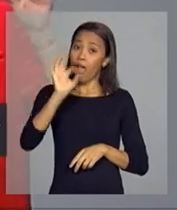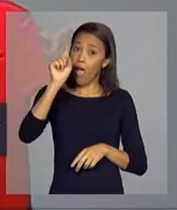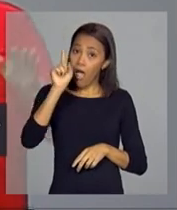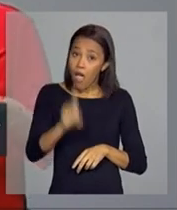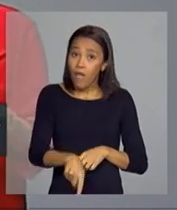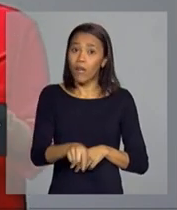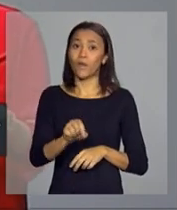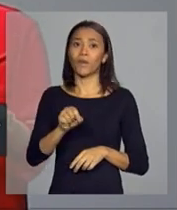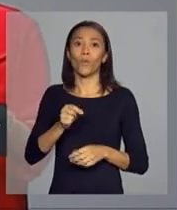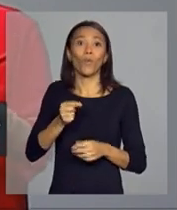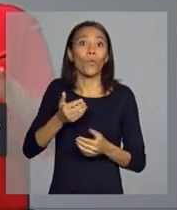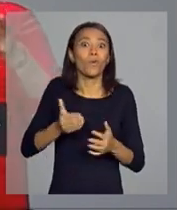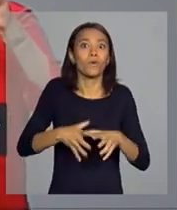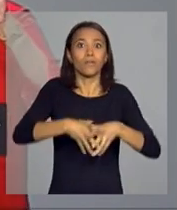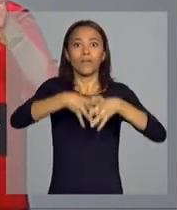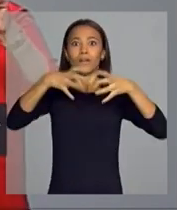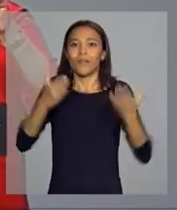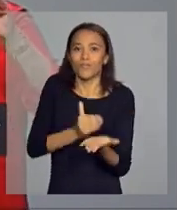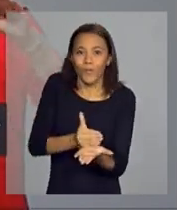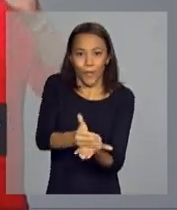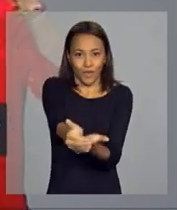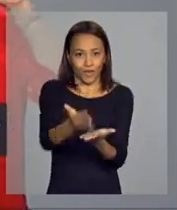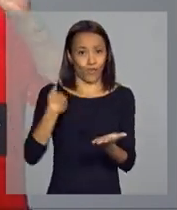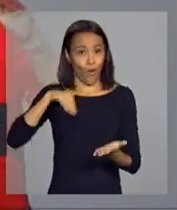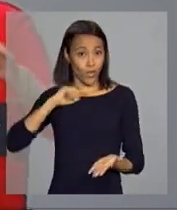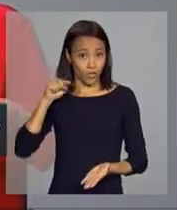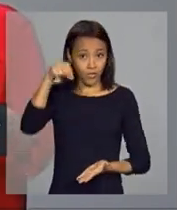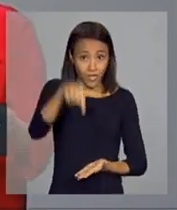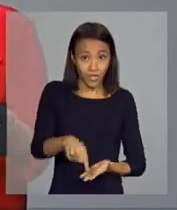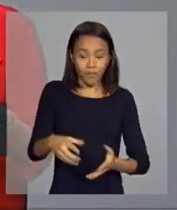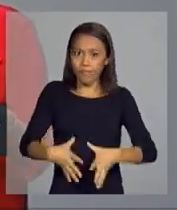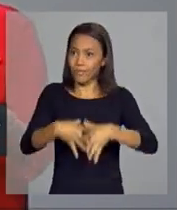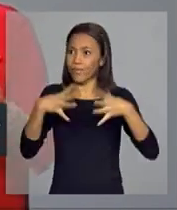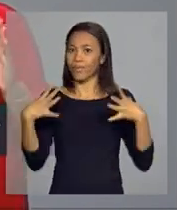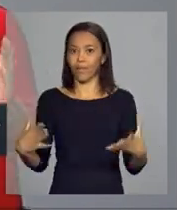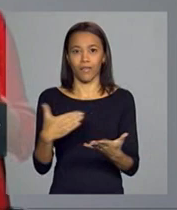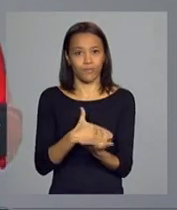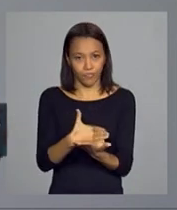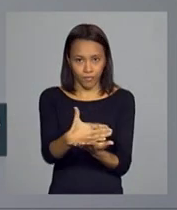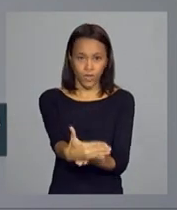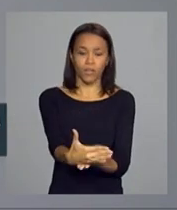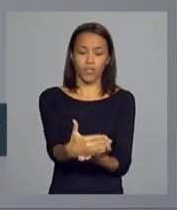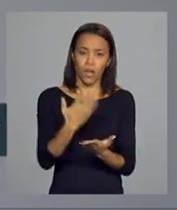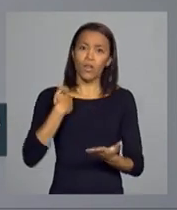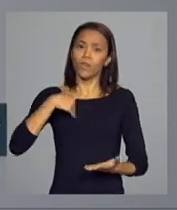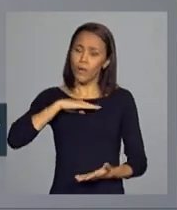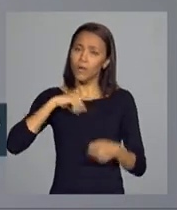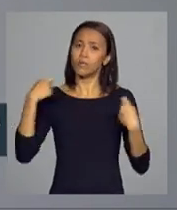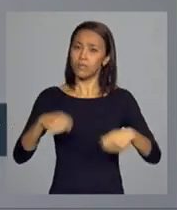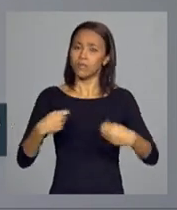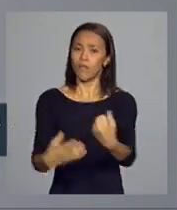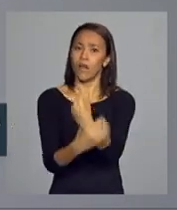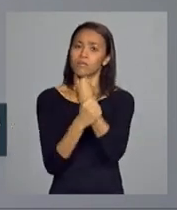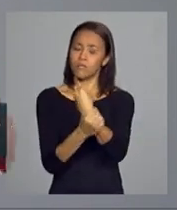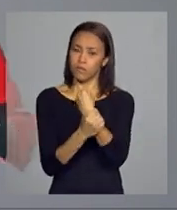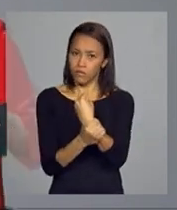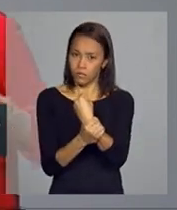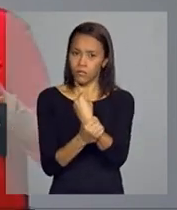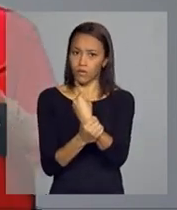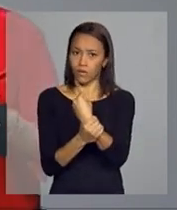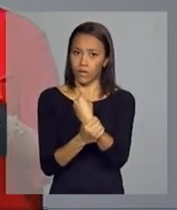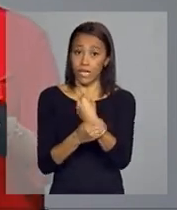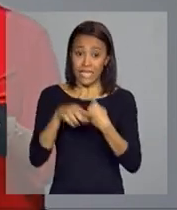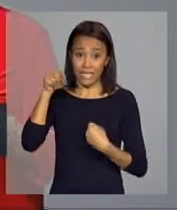o grande começo. Nós estamos aqui num grande começo. E nós temos de assegurar que